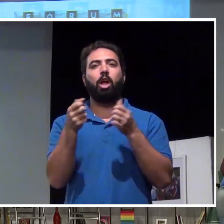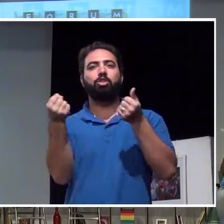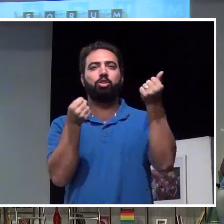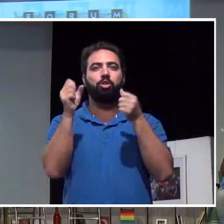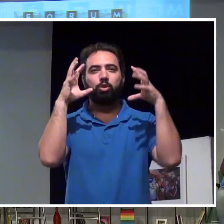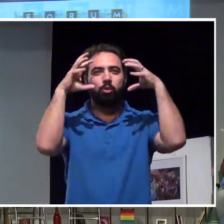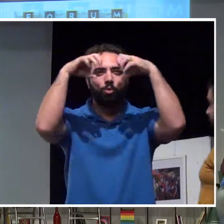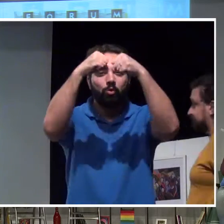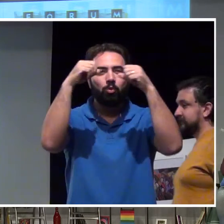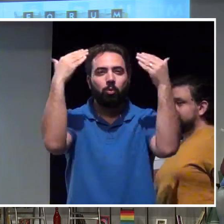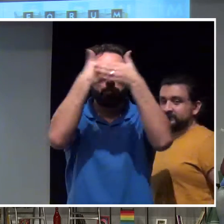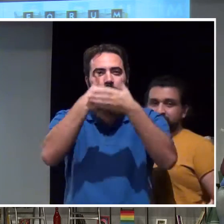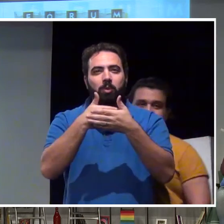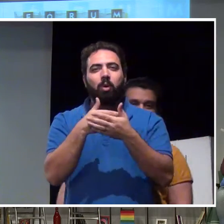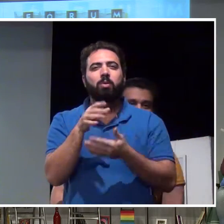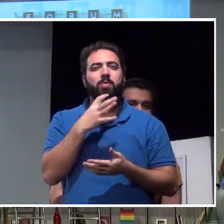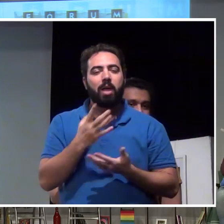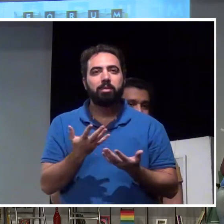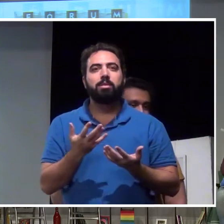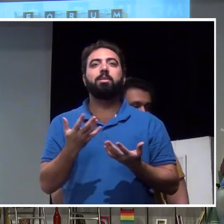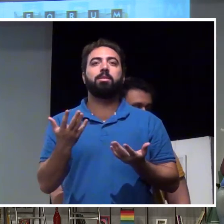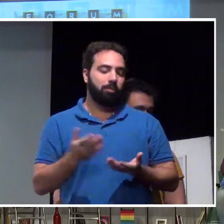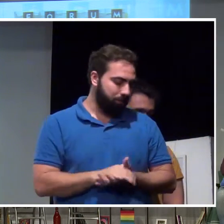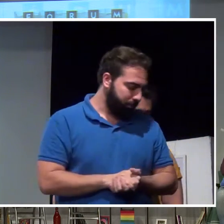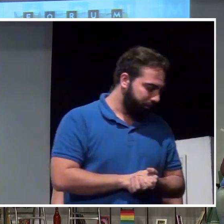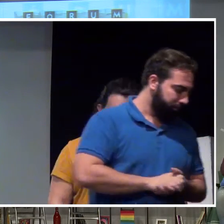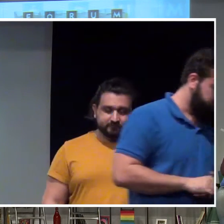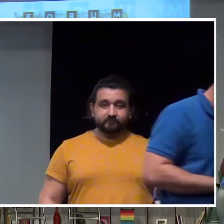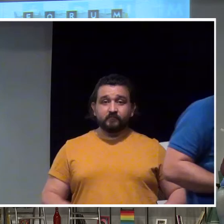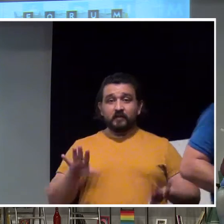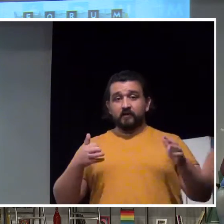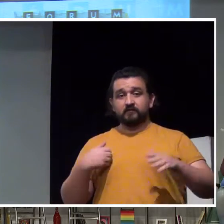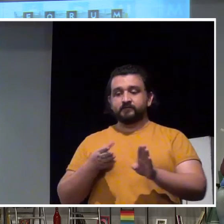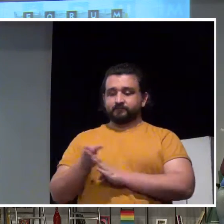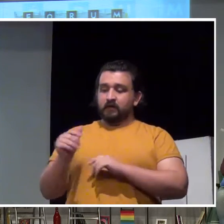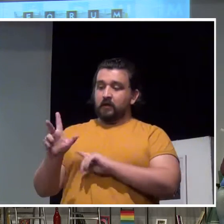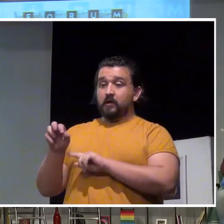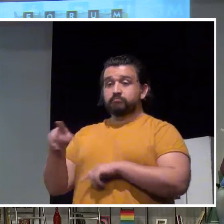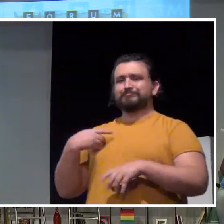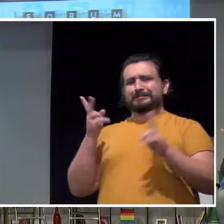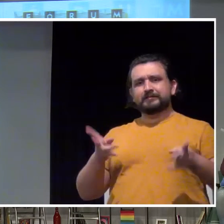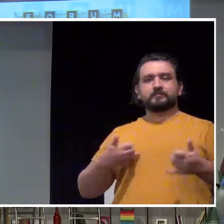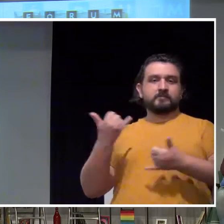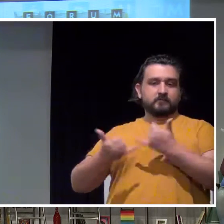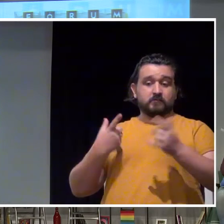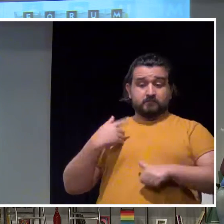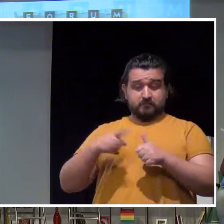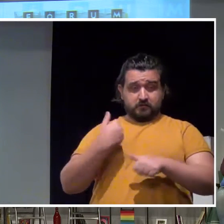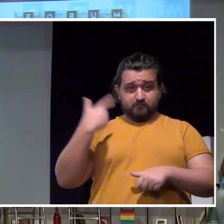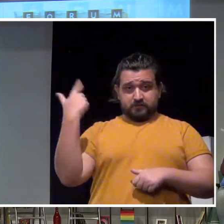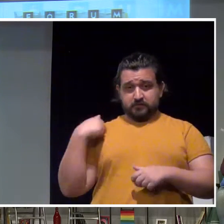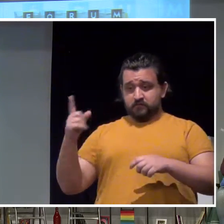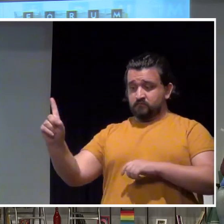Escuro. Eu sempre brinco com isso com os meus alunos orientandos, porque quando eu recebi o primeiro aluno